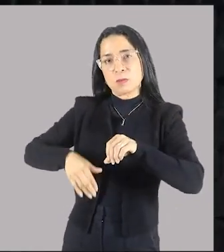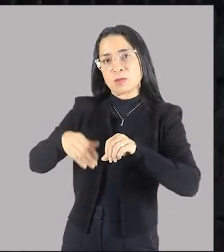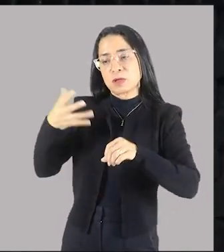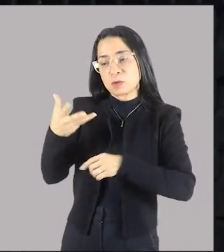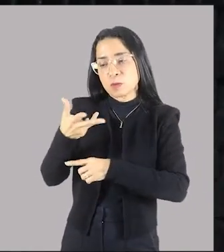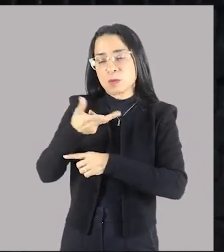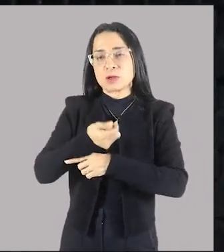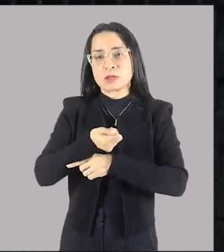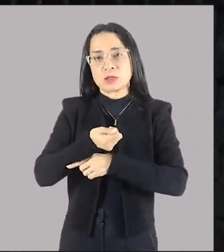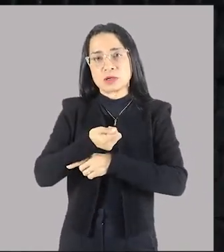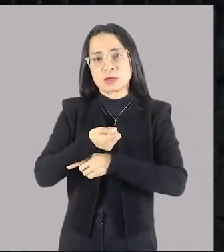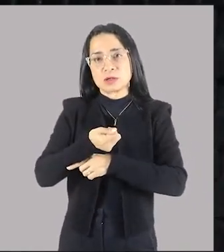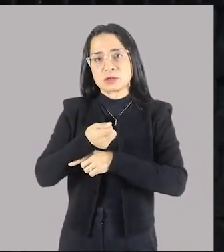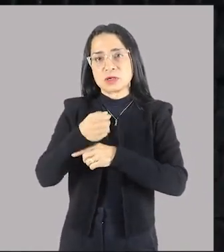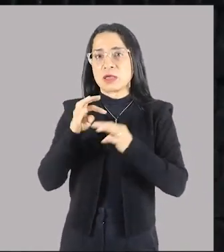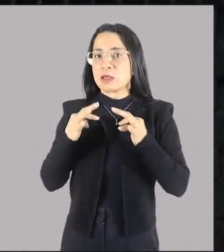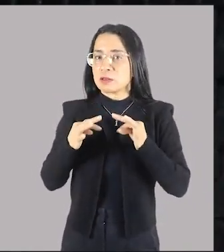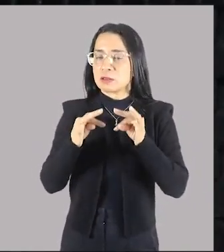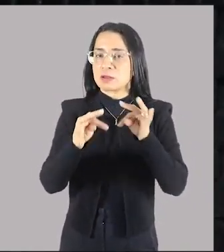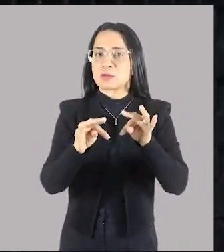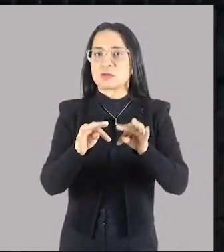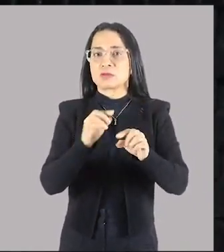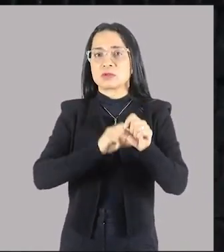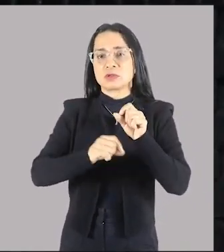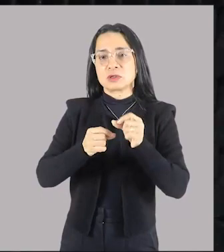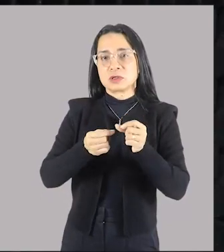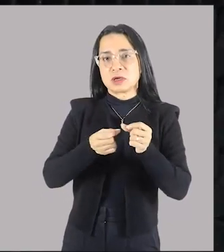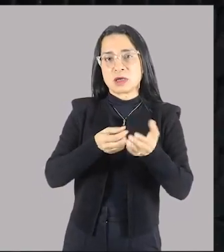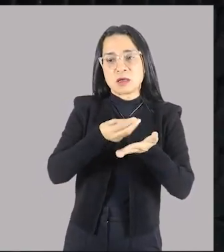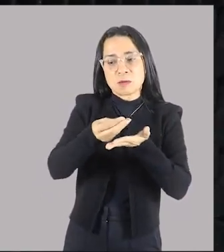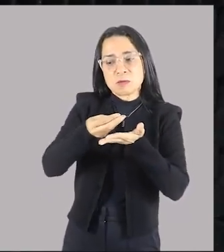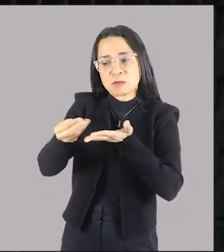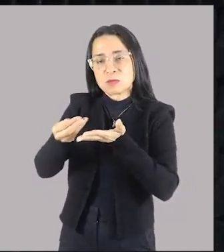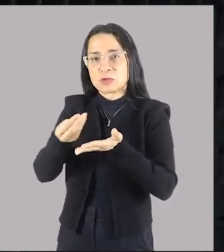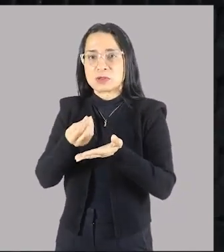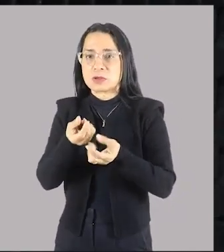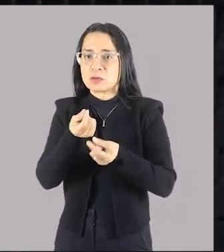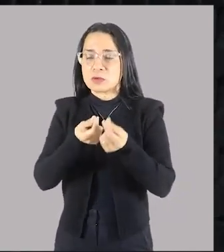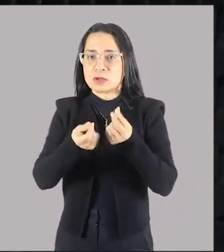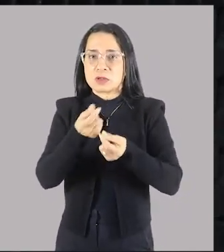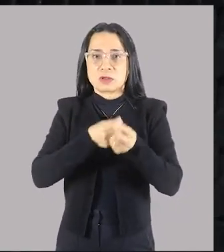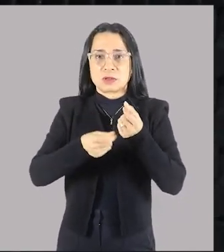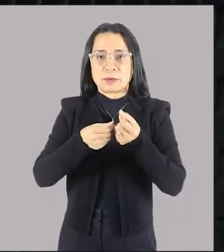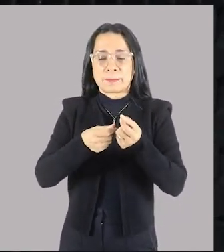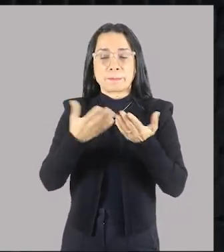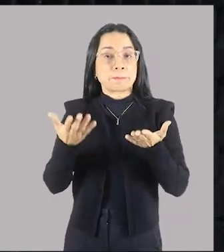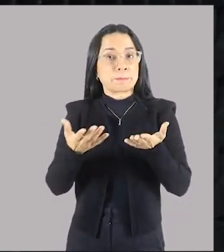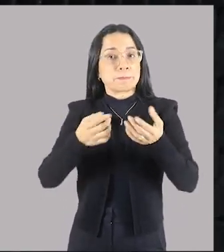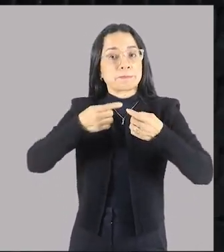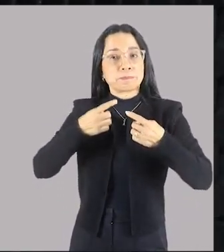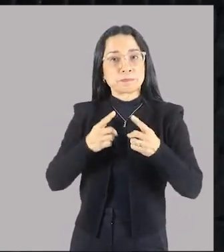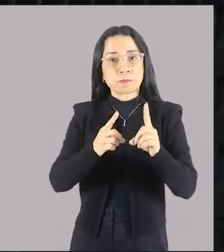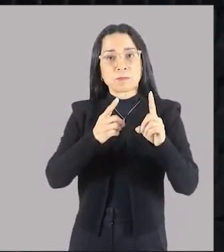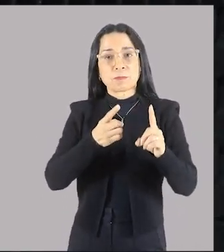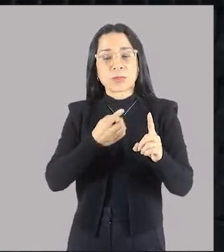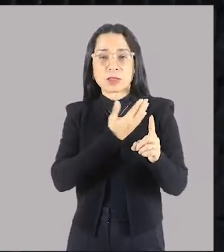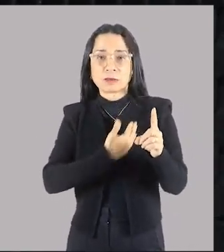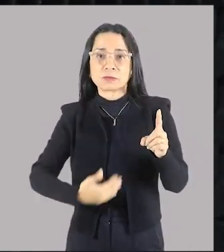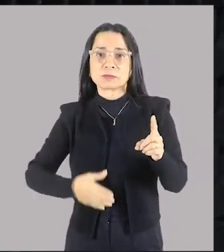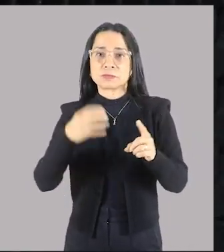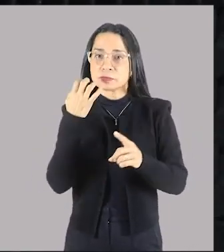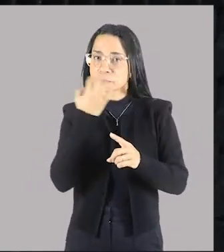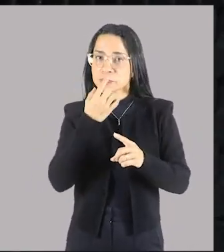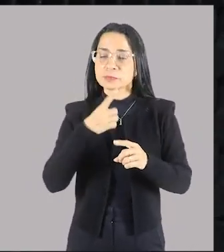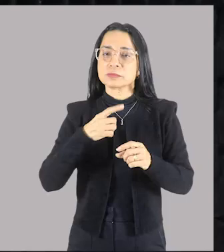geração eficaz de emprego. São desafios que esse governo Sarney vai ter que superar. Esses elementos representariam o quê? A